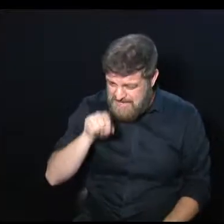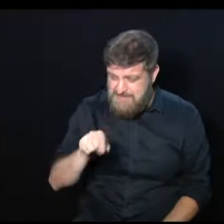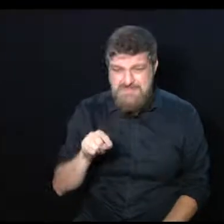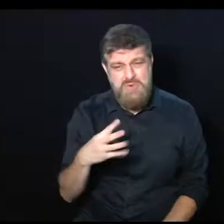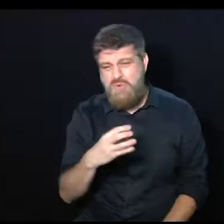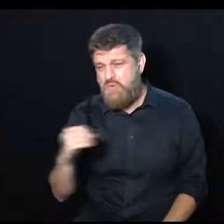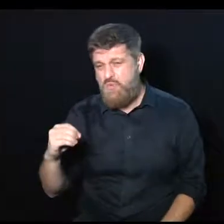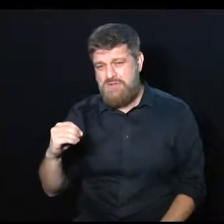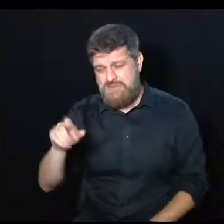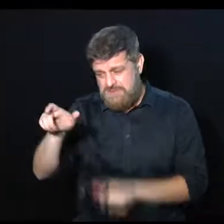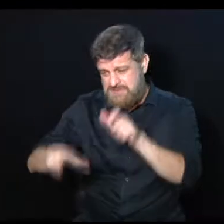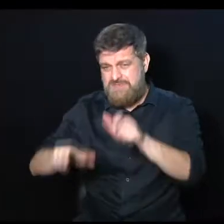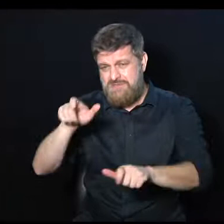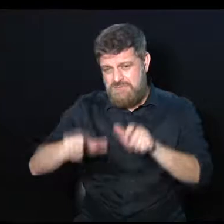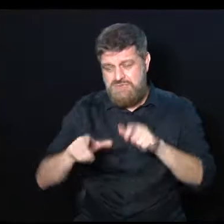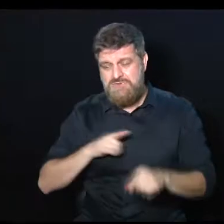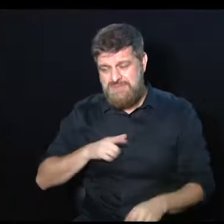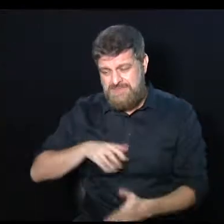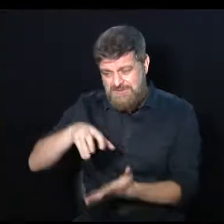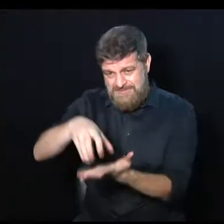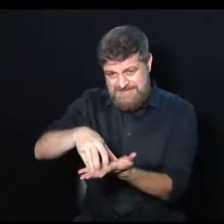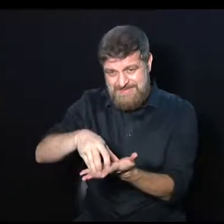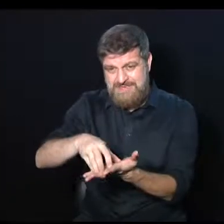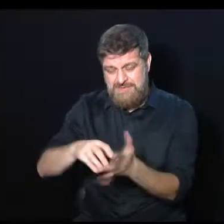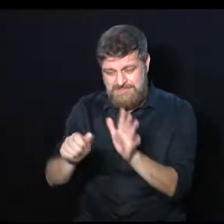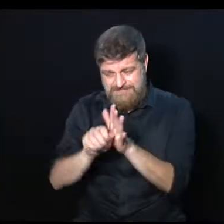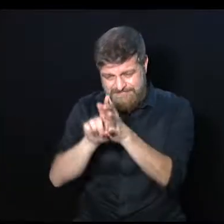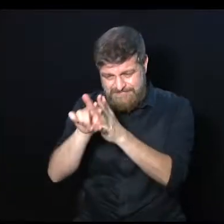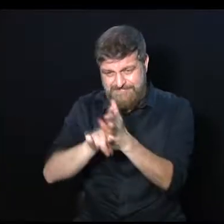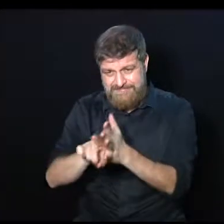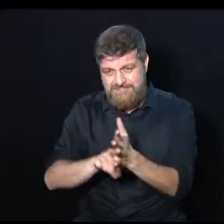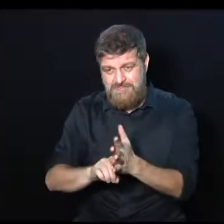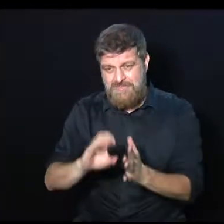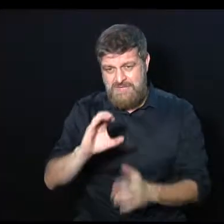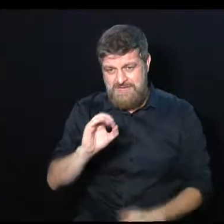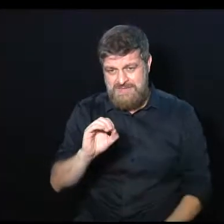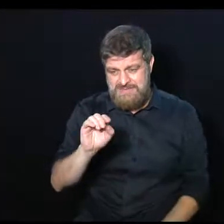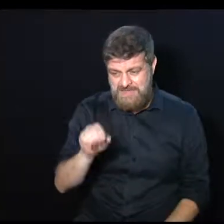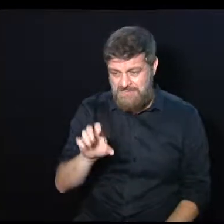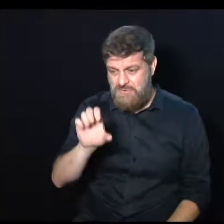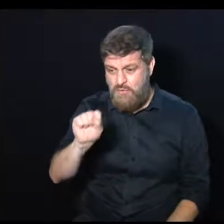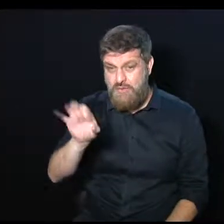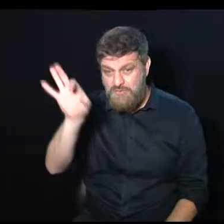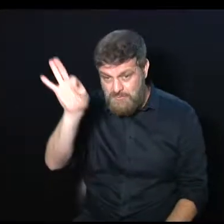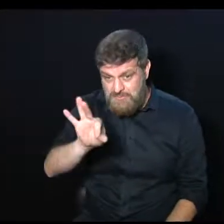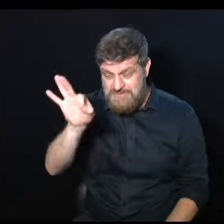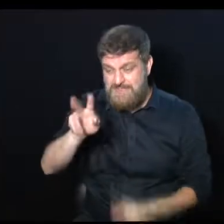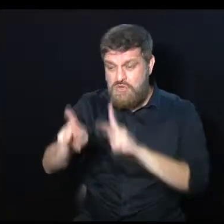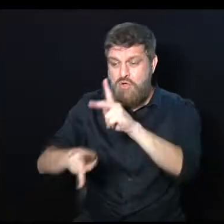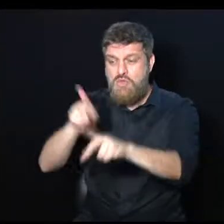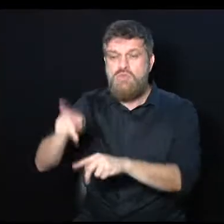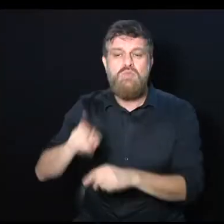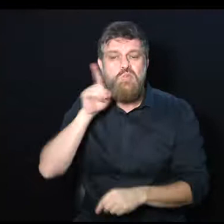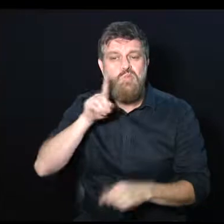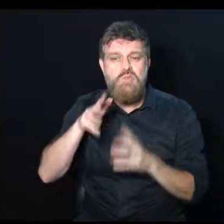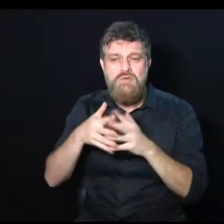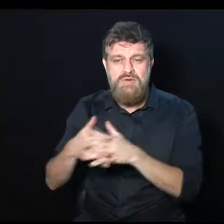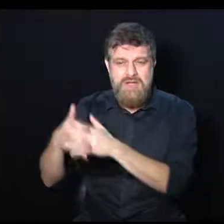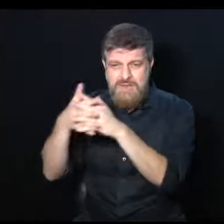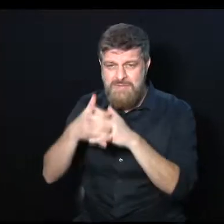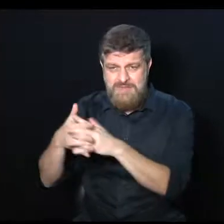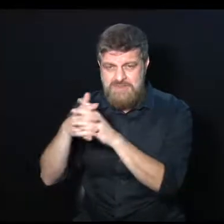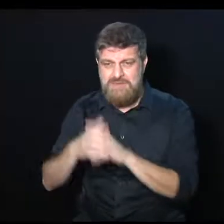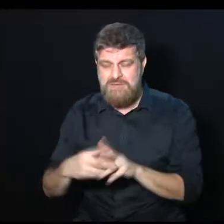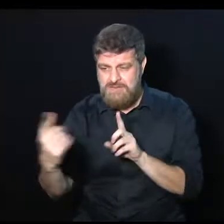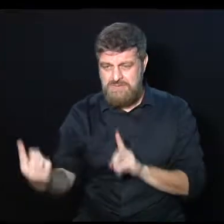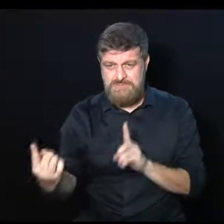ciatox americanos. Isso representa mais ou menos quase 0,8% da população americana, algum evento que suscitou uma